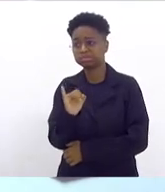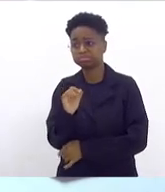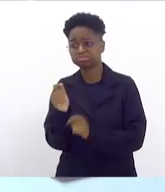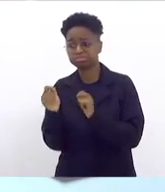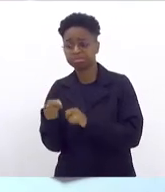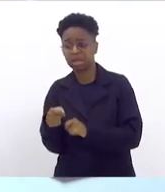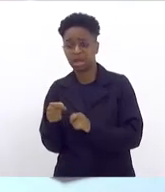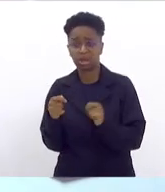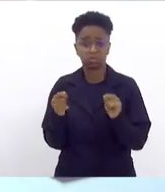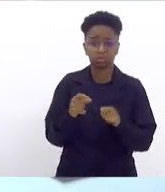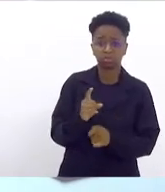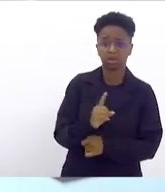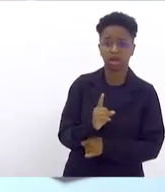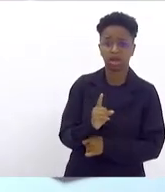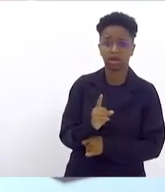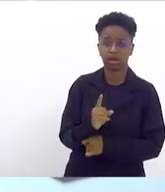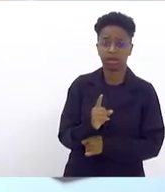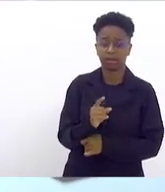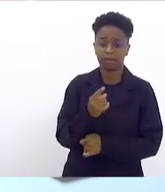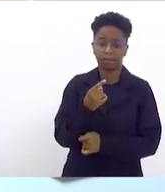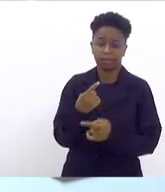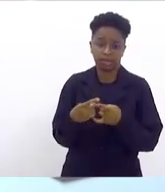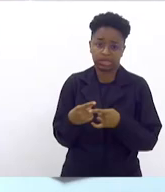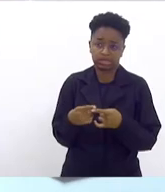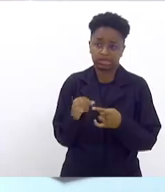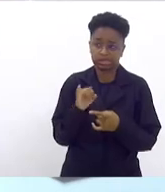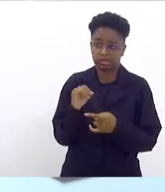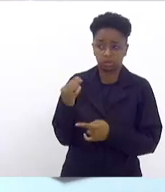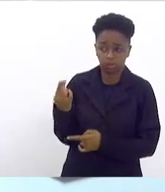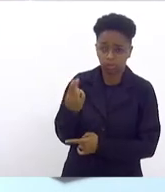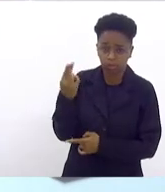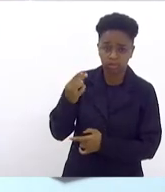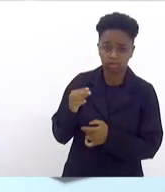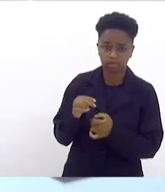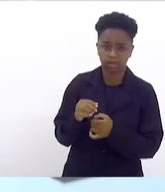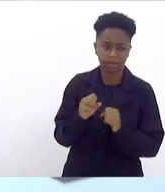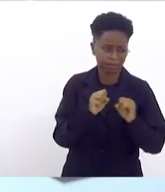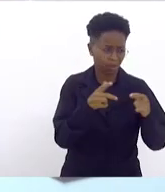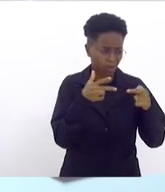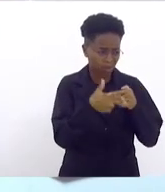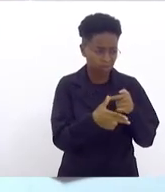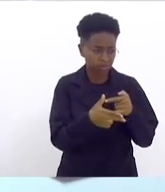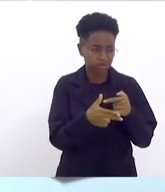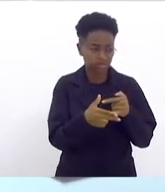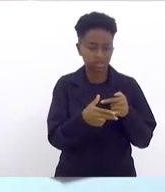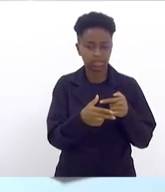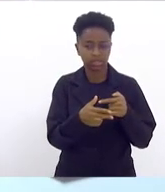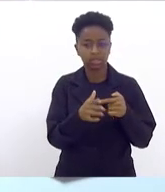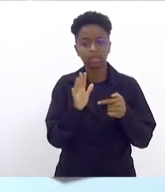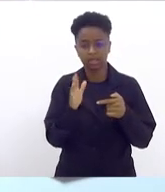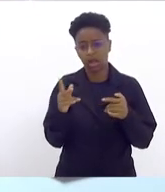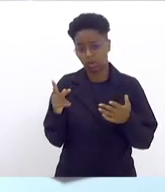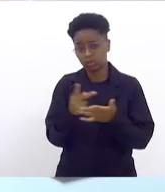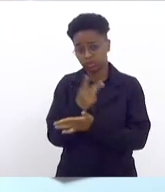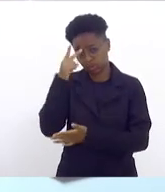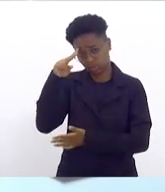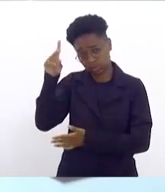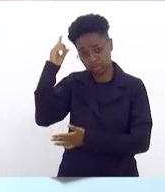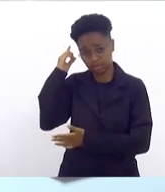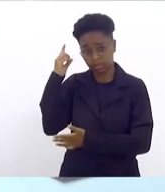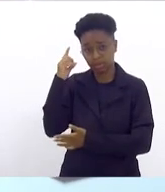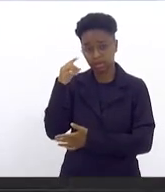ou não. Porque alguma coisa que não é plausível... Me permita uma parte. Nós nos deparamos com duas semanas atrás para